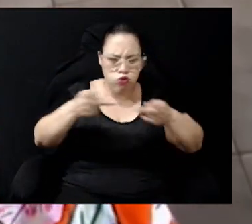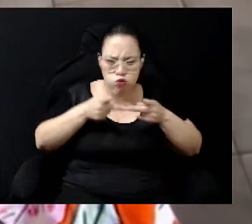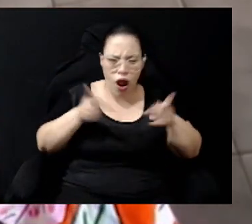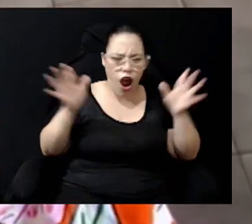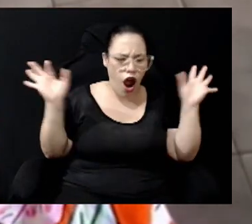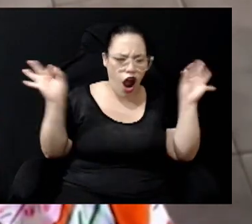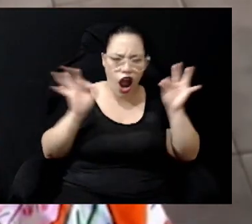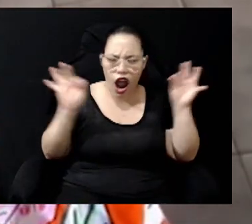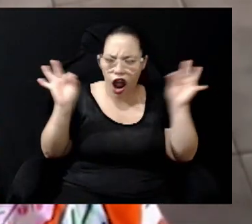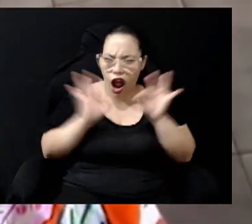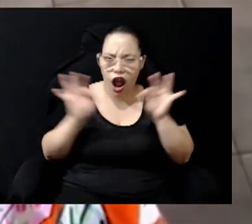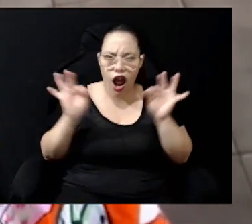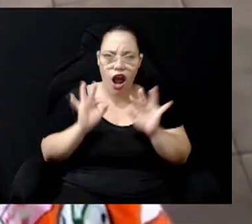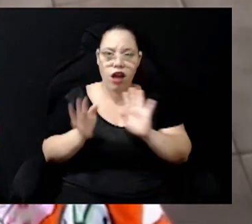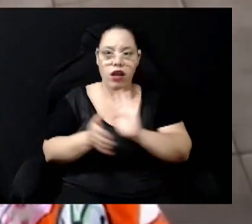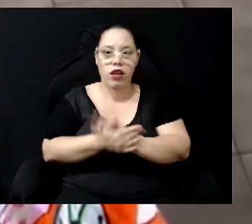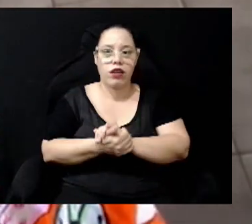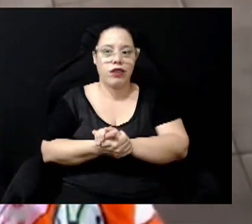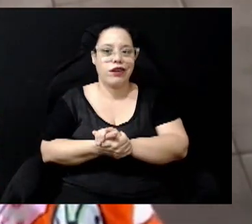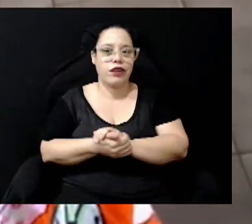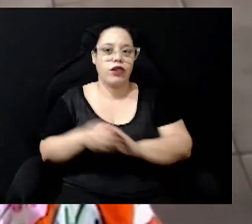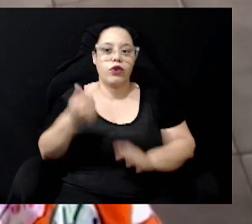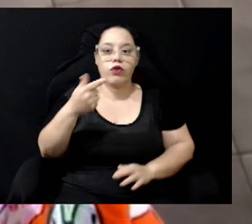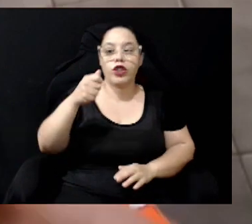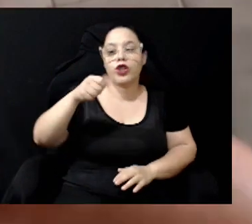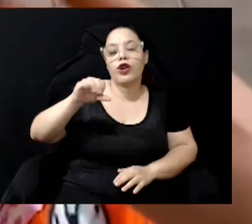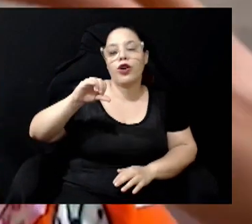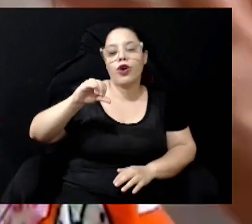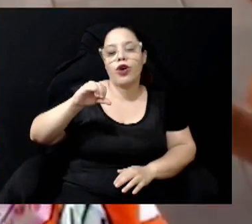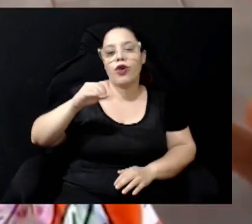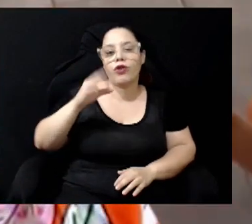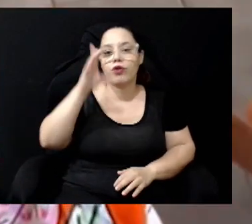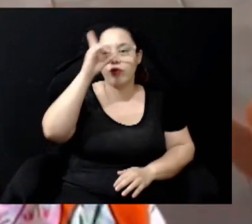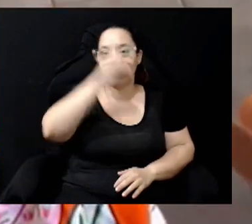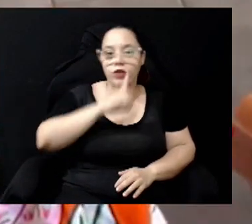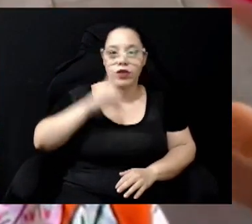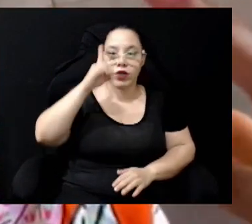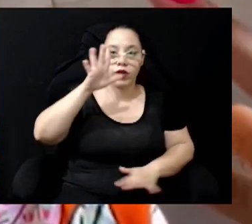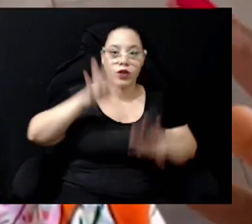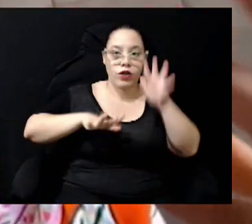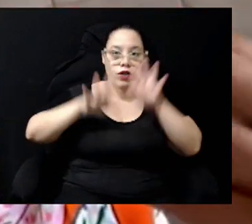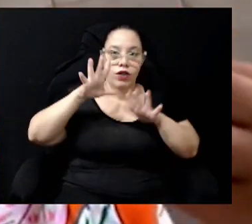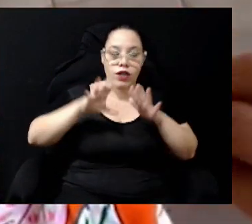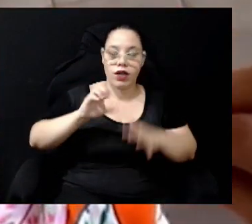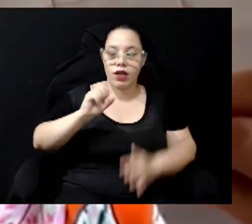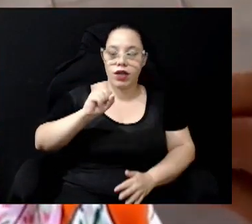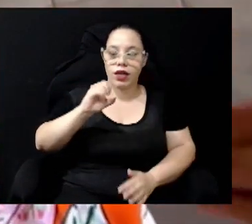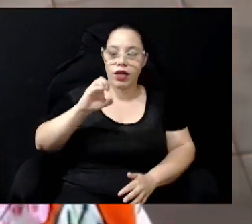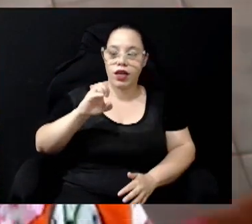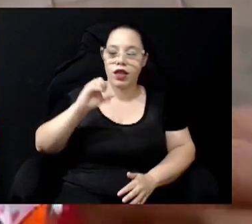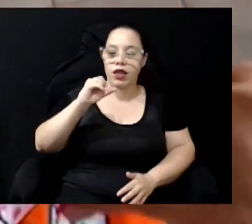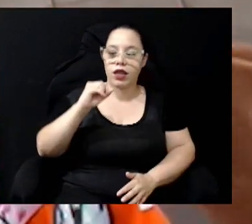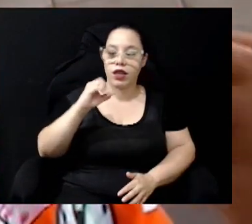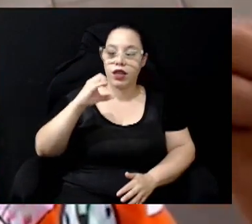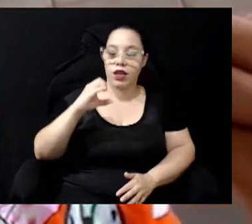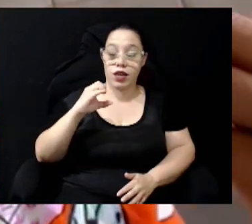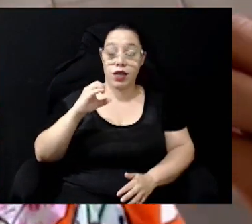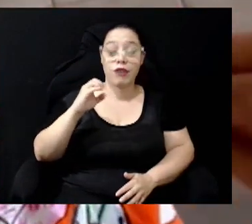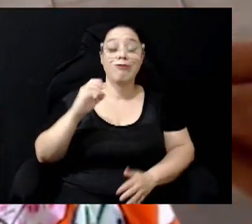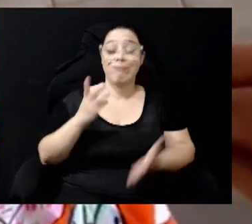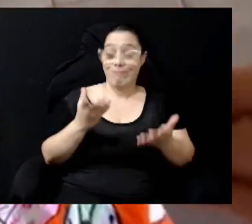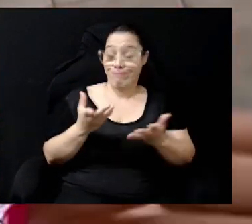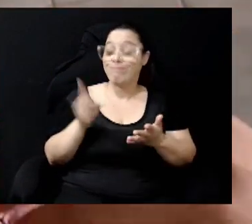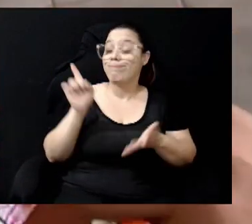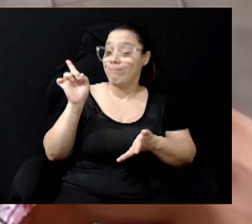dia 29, no domingo, o Movimento Rosalina estará no SESC. Isso mesmo, no SESC. Estaremos